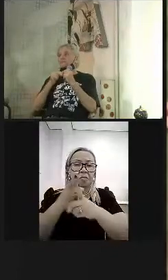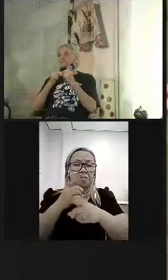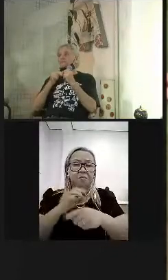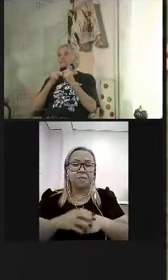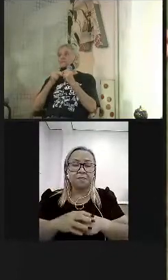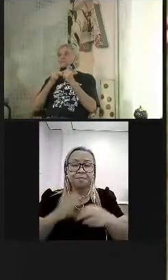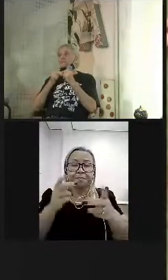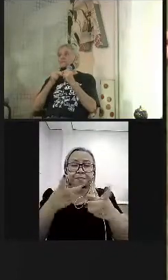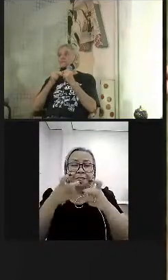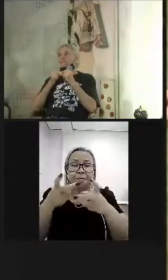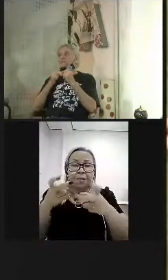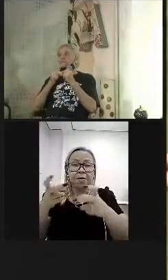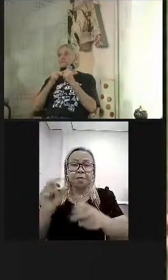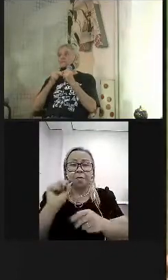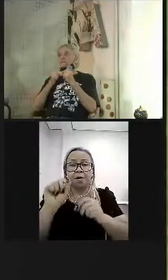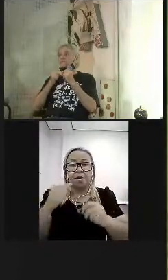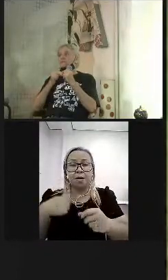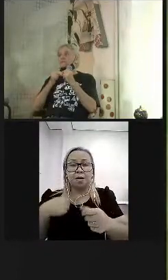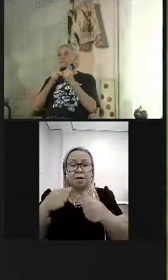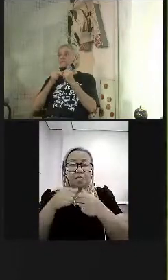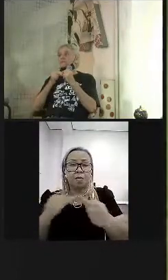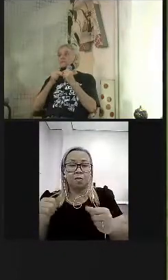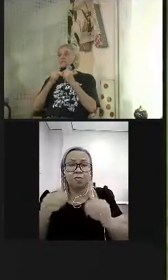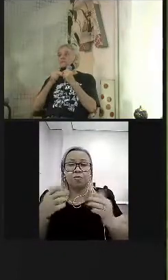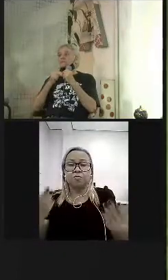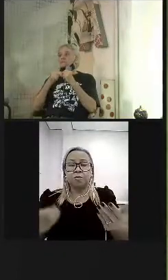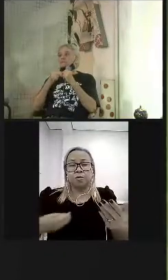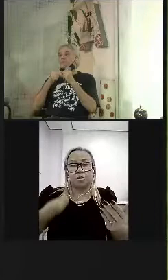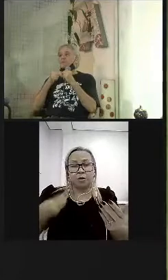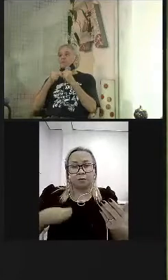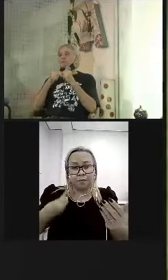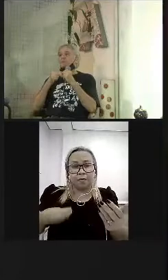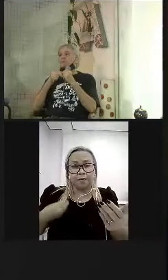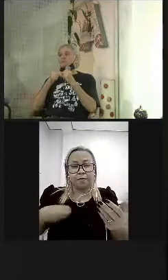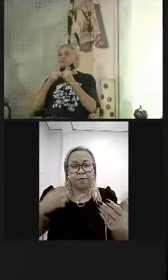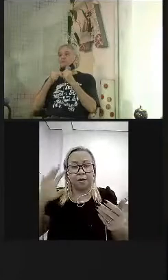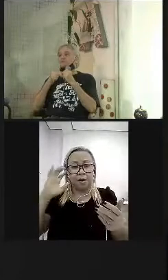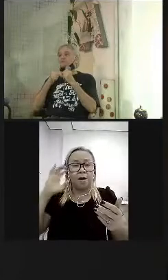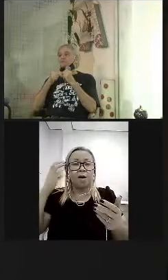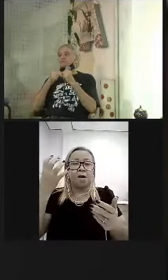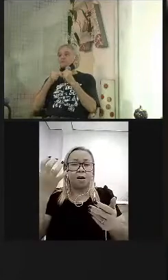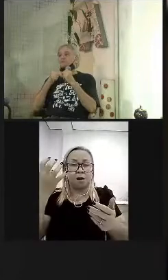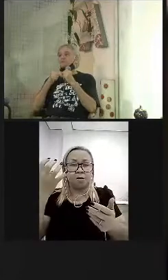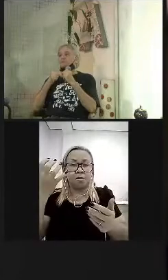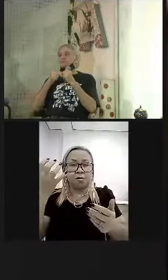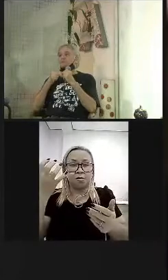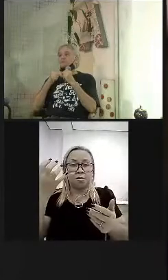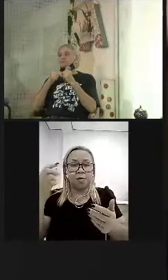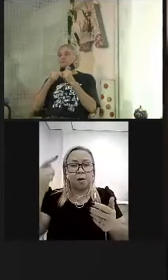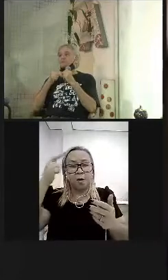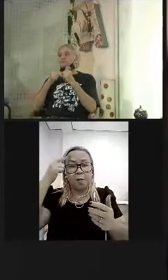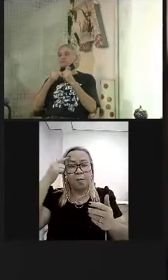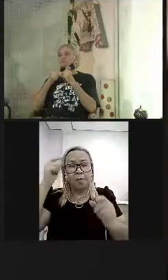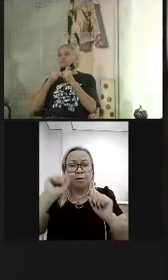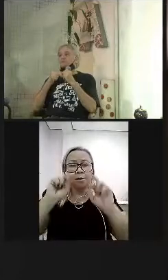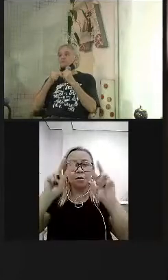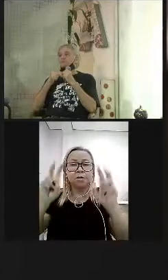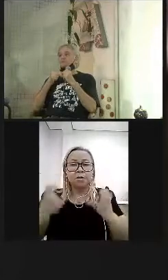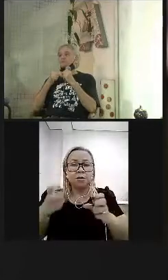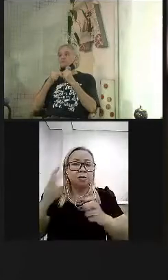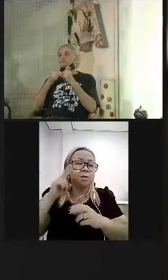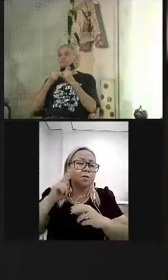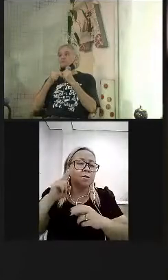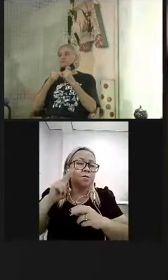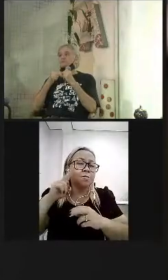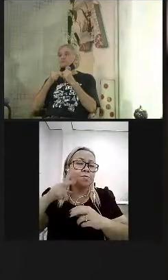eu estava, quer dizer, tinha sobrevivido, eu resolvi pensar nessa questão da memória.